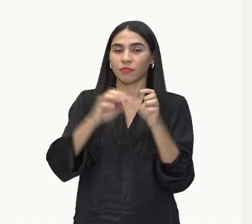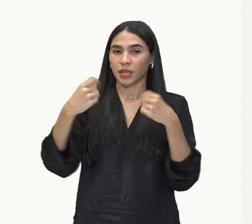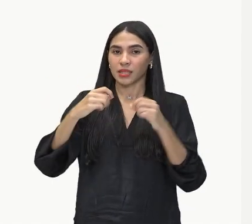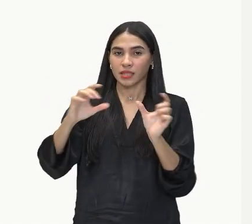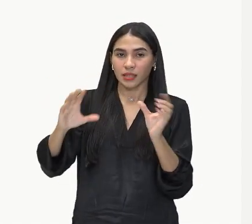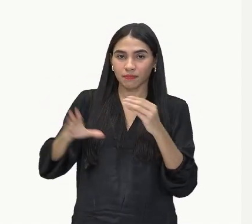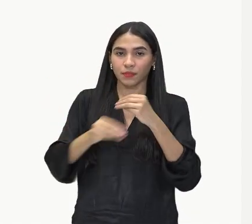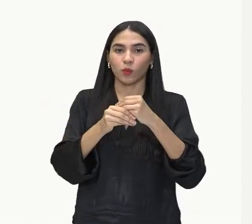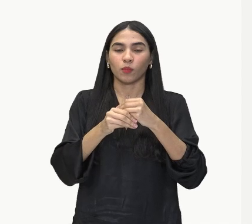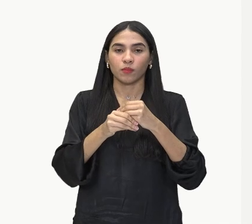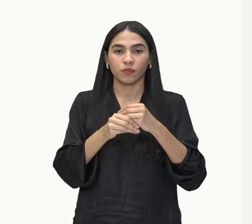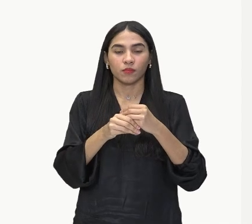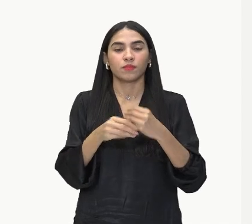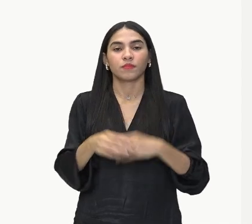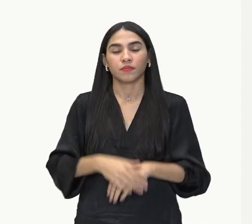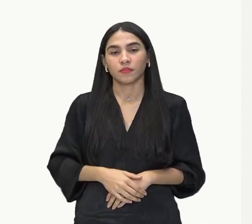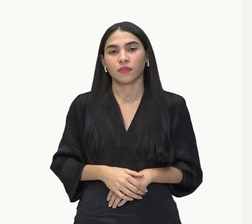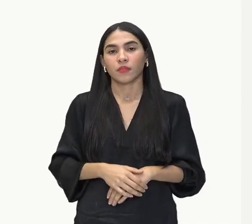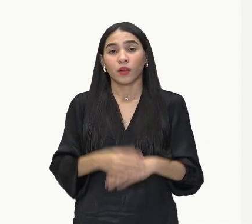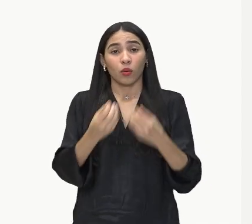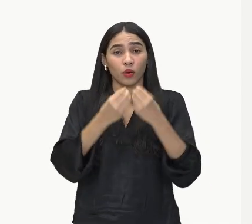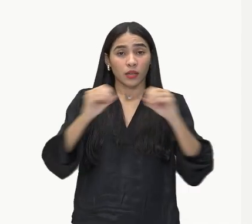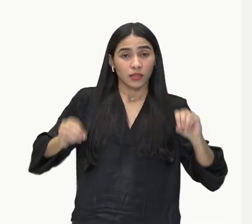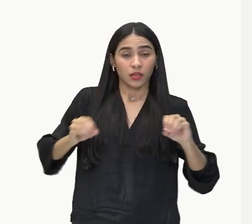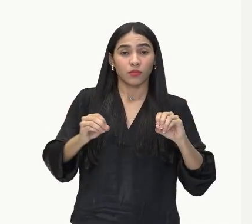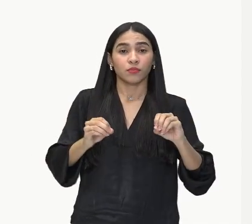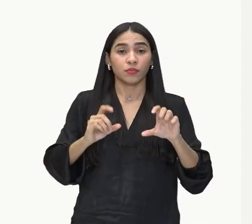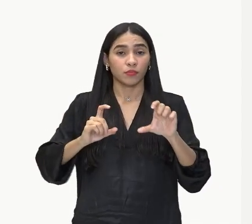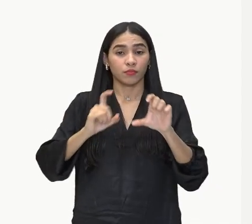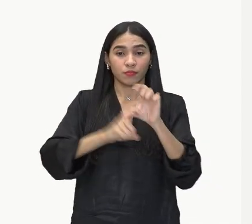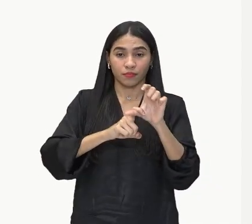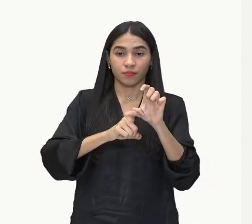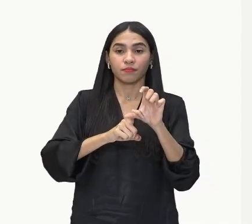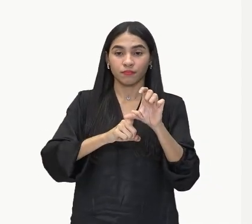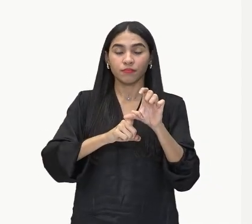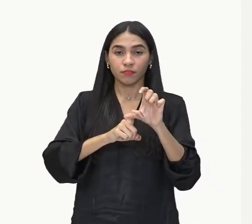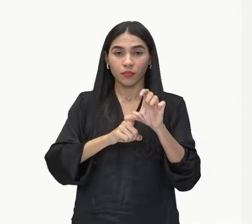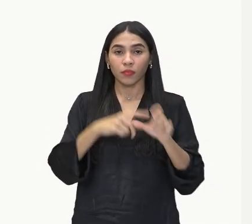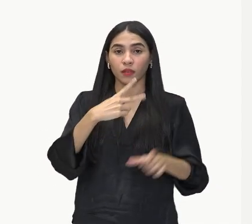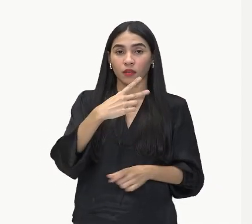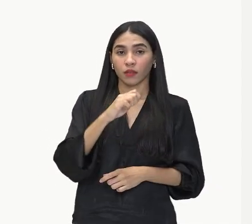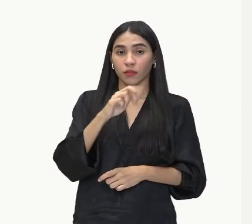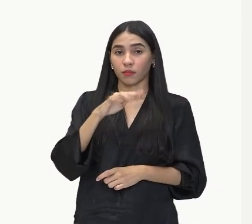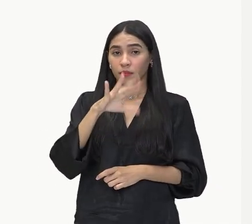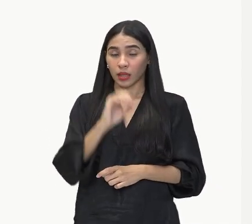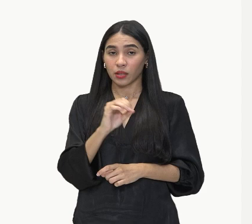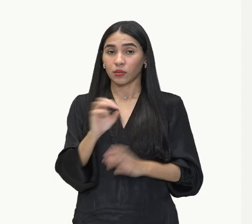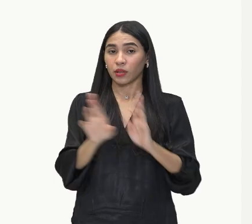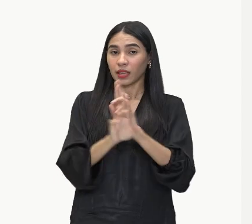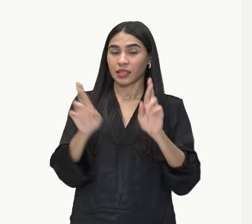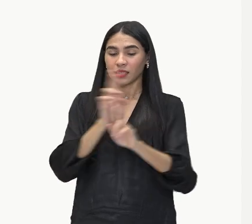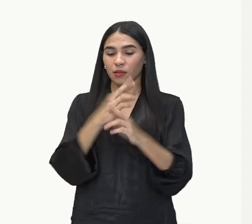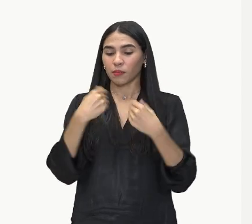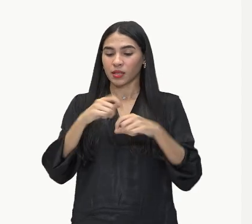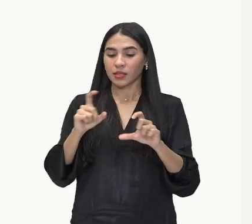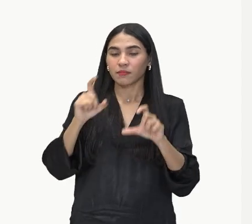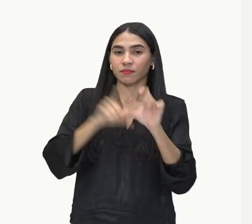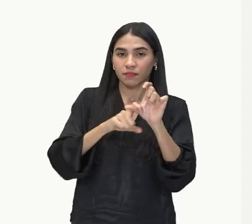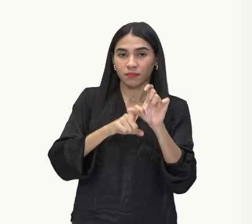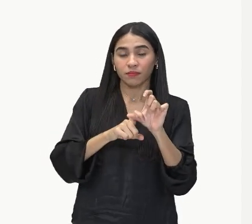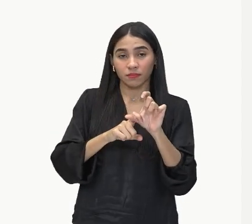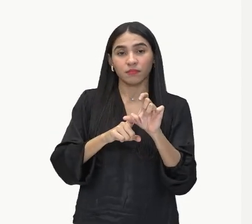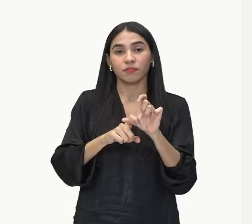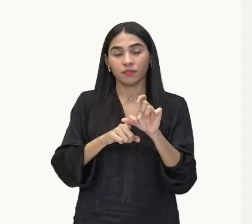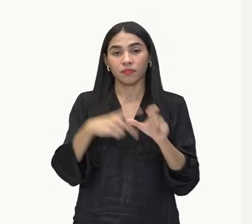período tem oração subordinada, ou seja, tem um período que vai ter uma relação de dependência sintática, então